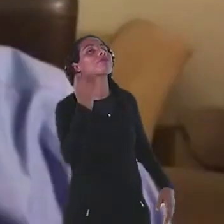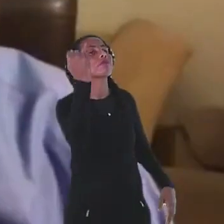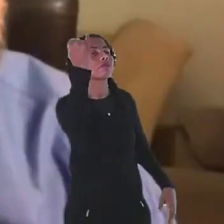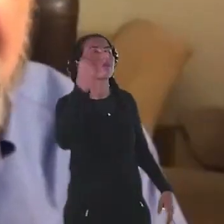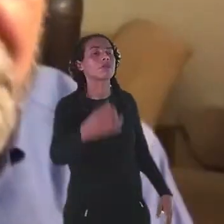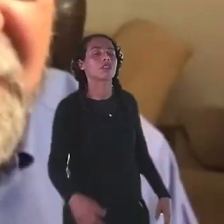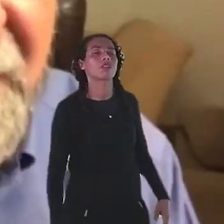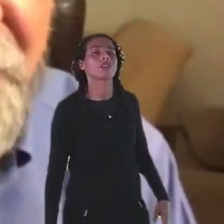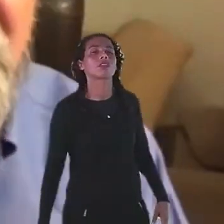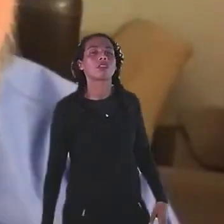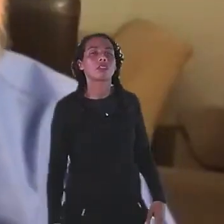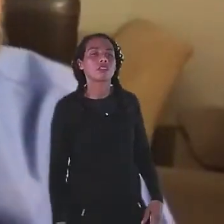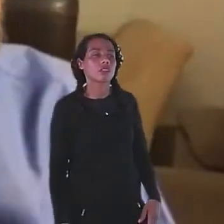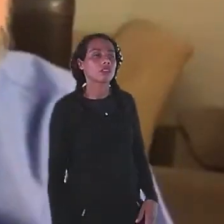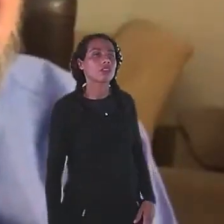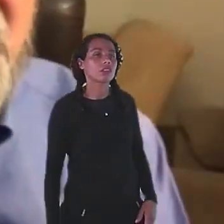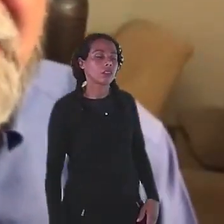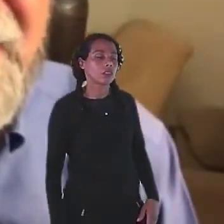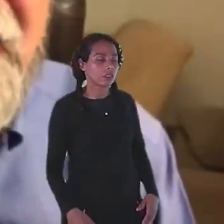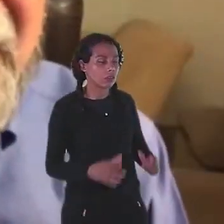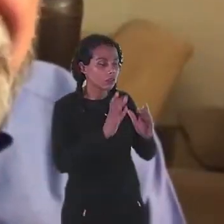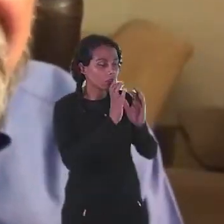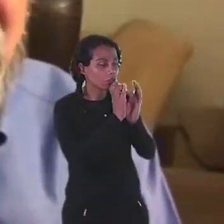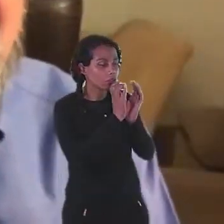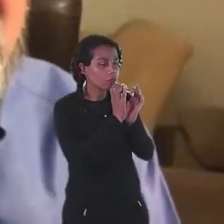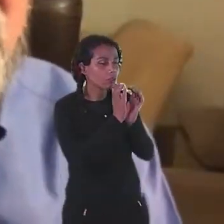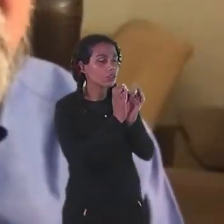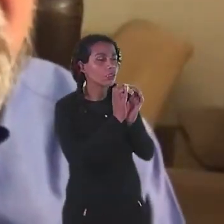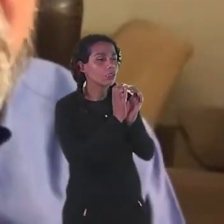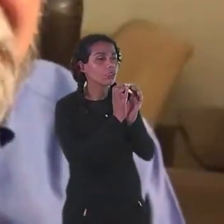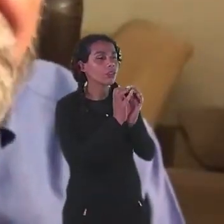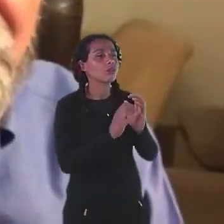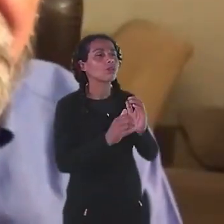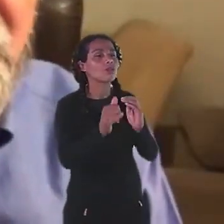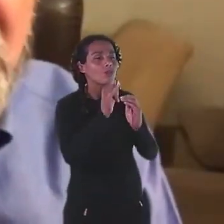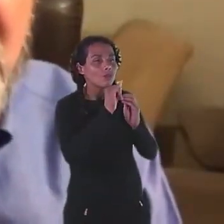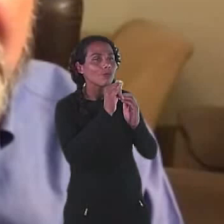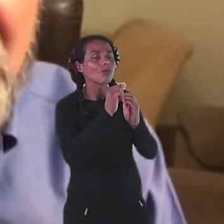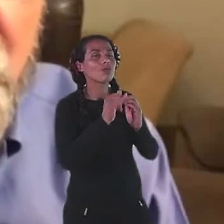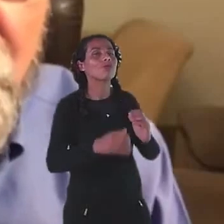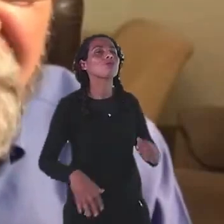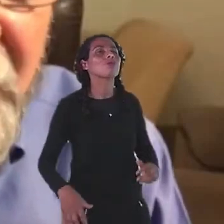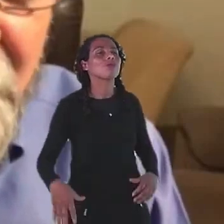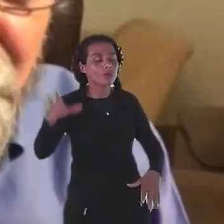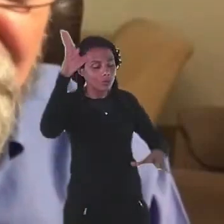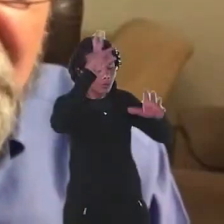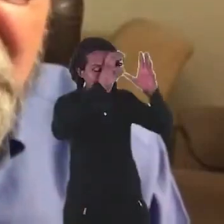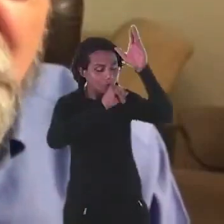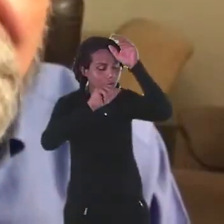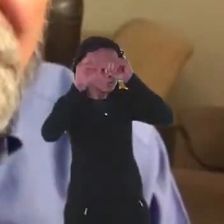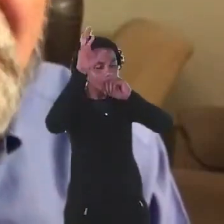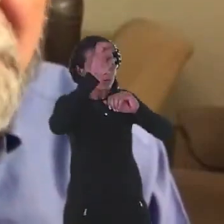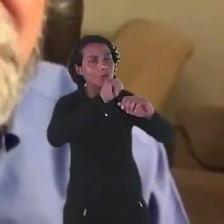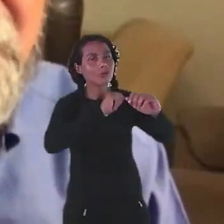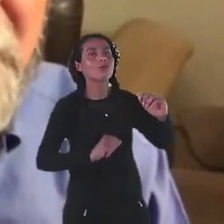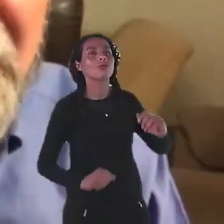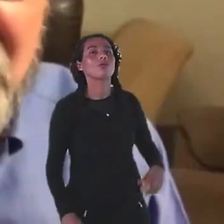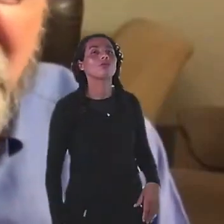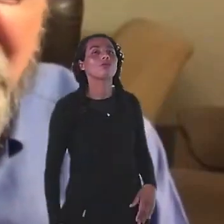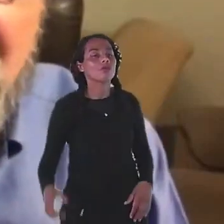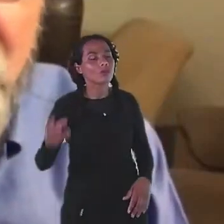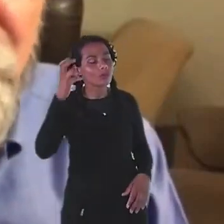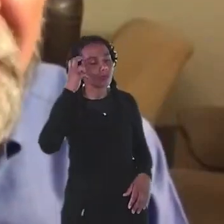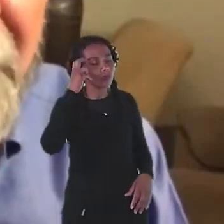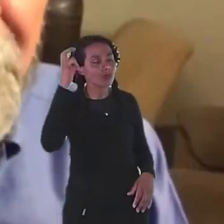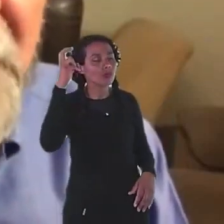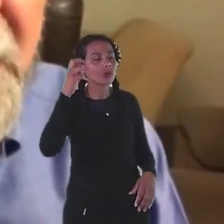grandes abstrações mentais genéricas, de grande impacto que o nosso cérebro de